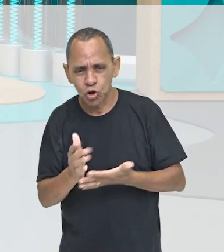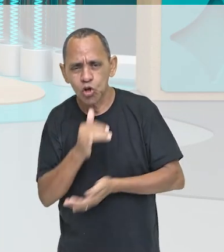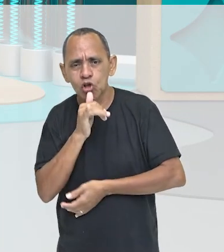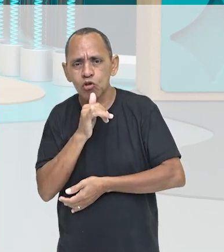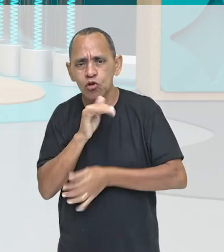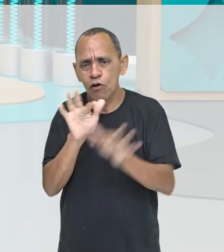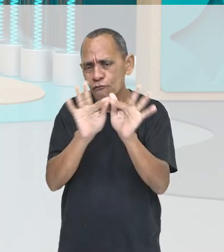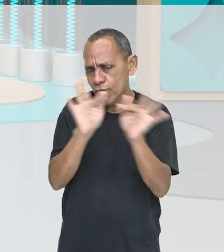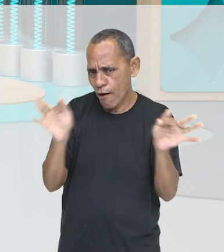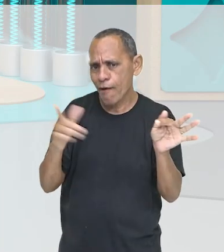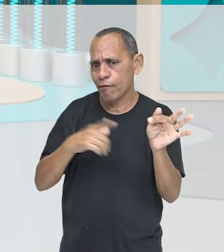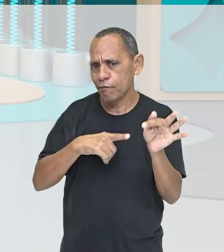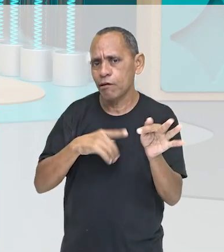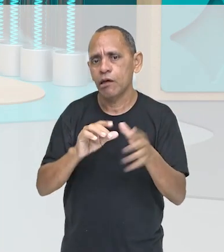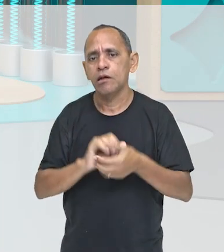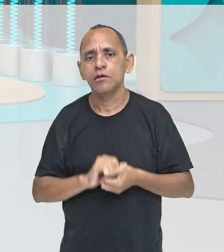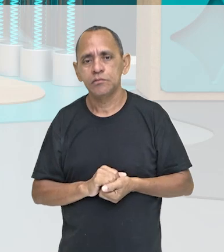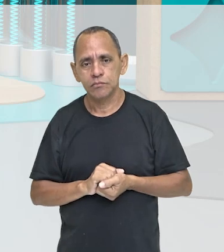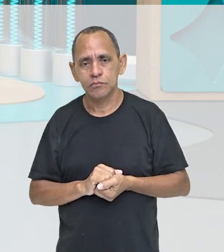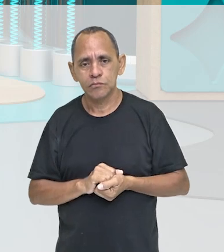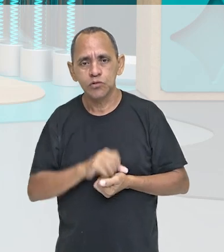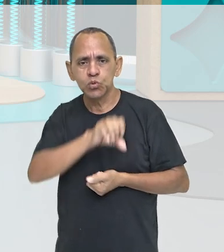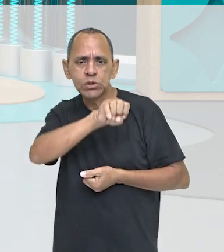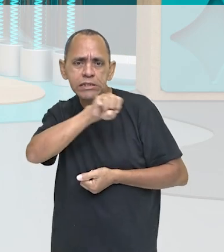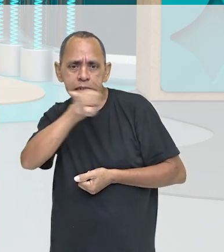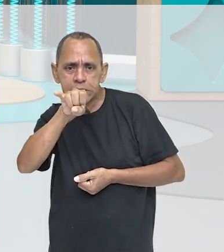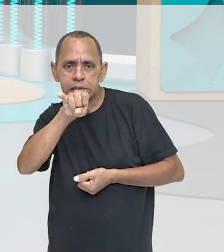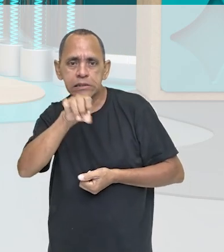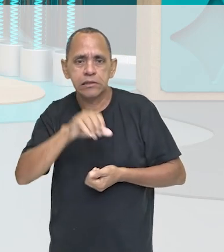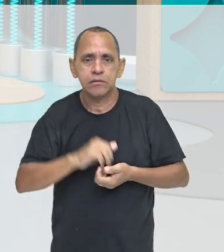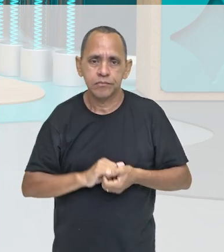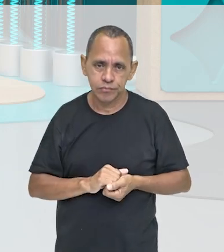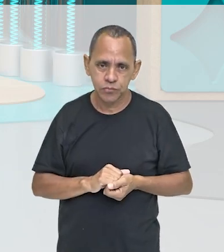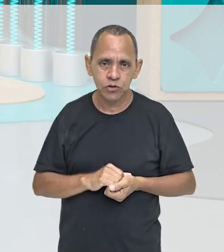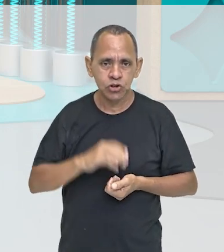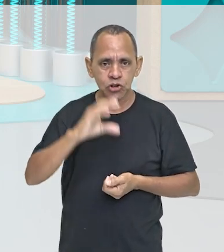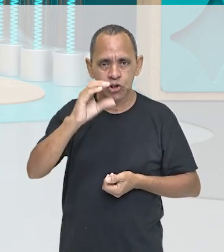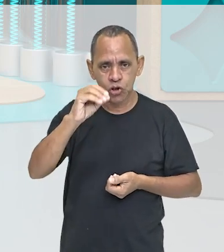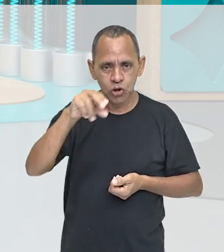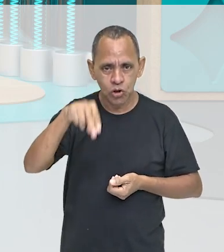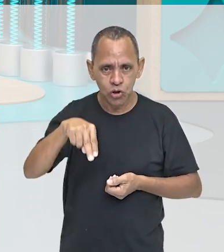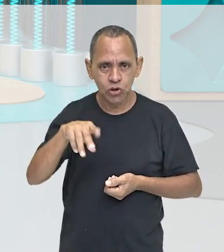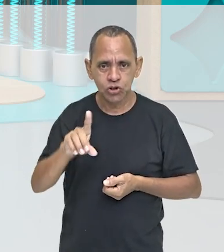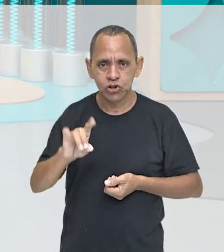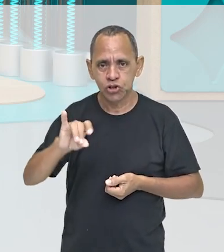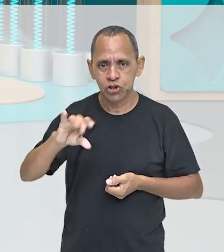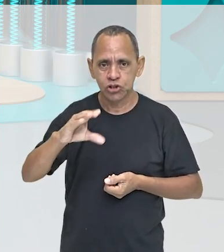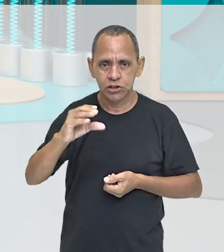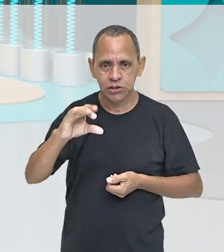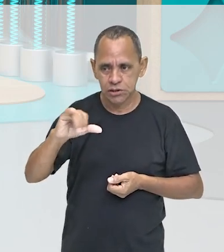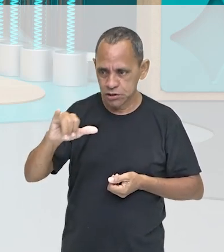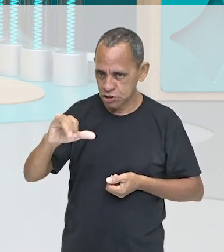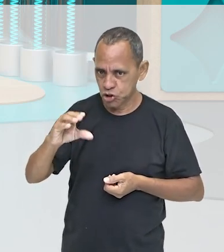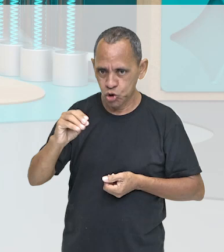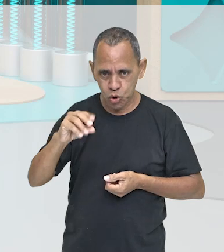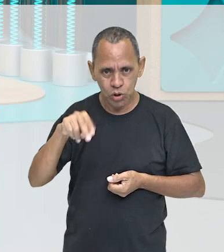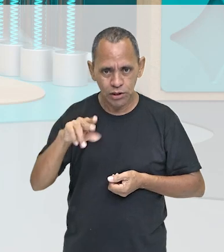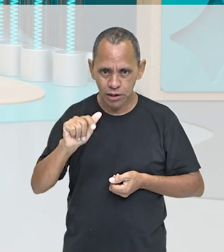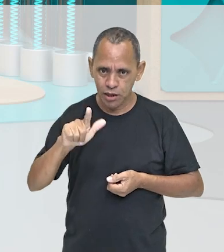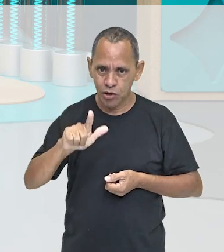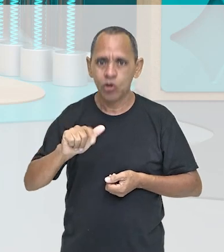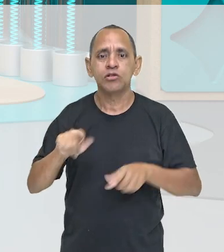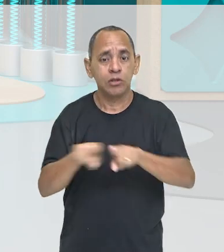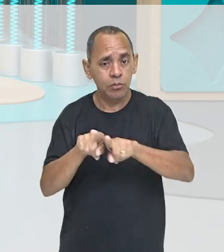tem condicional, né, condicional do tipo 1, ou seja, para que uma ação aconteça é necessário uma